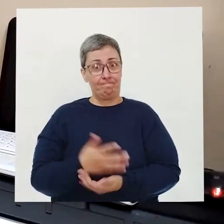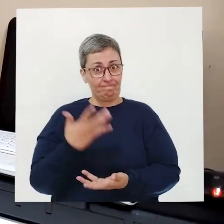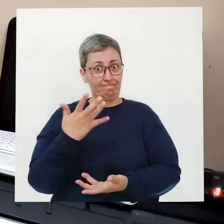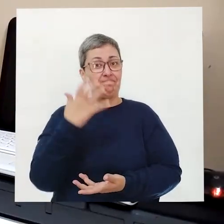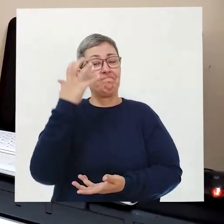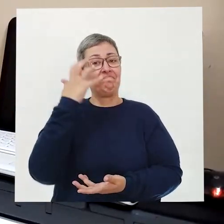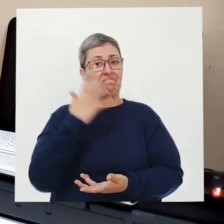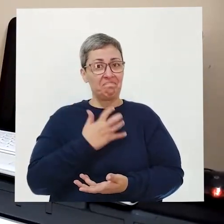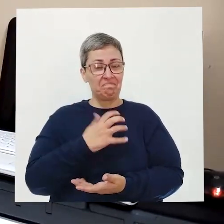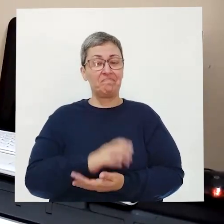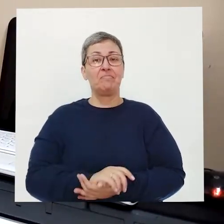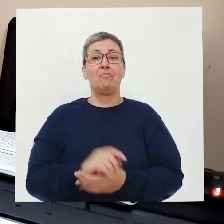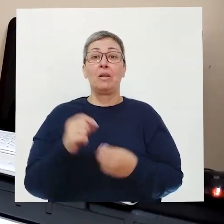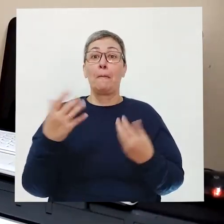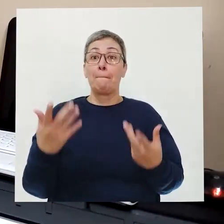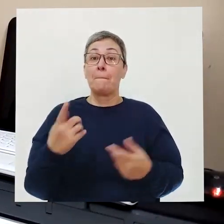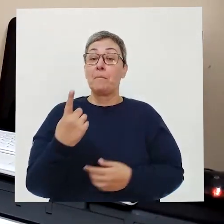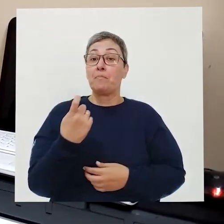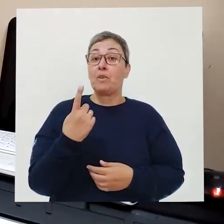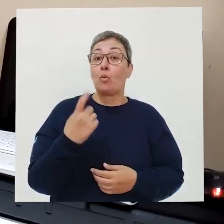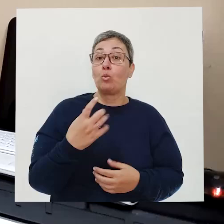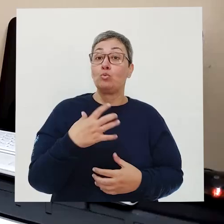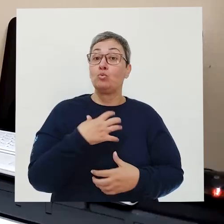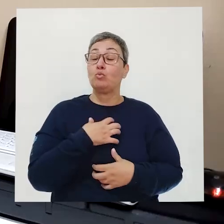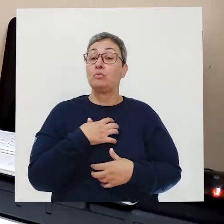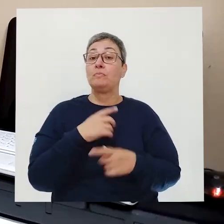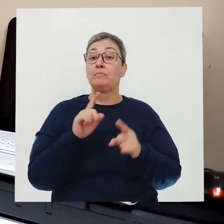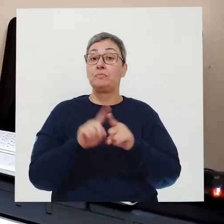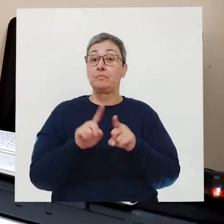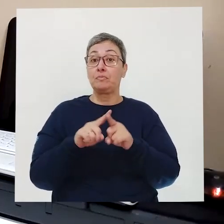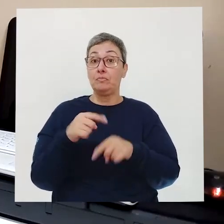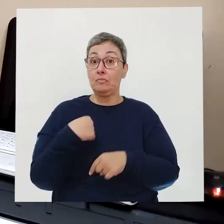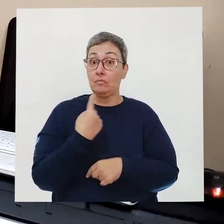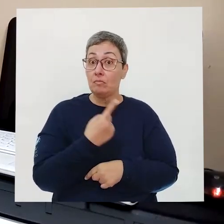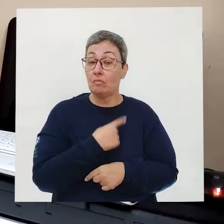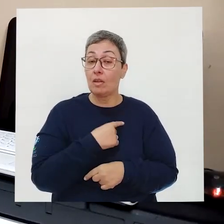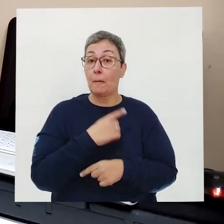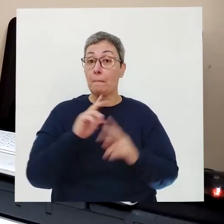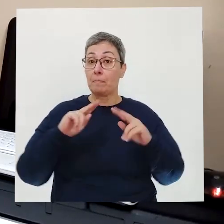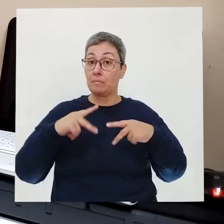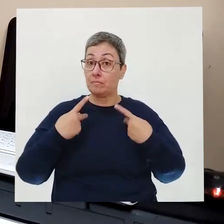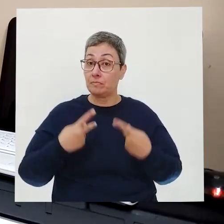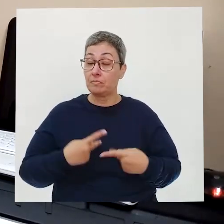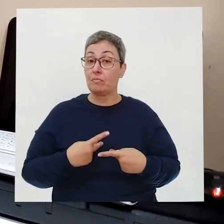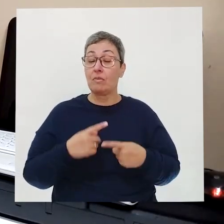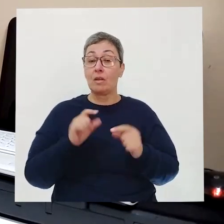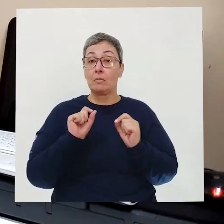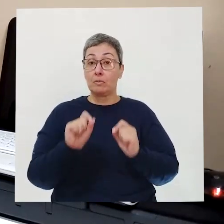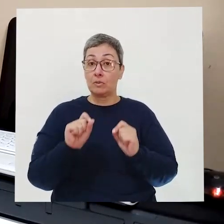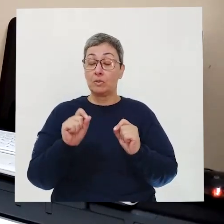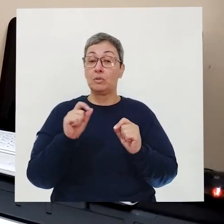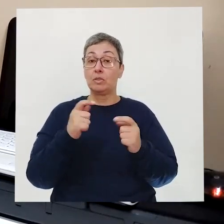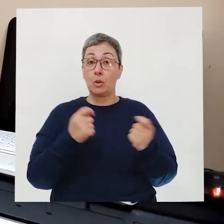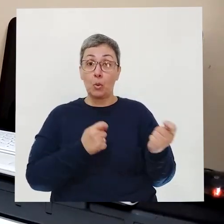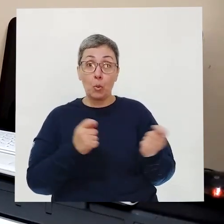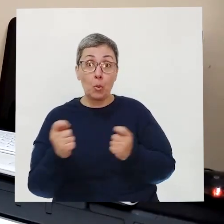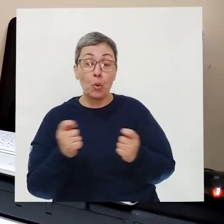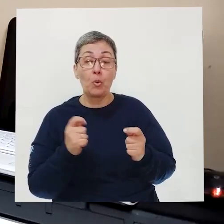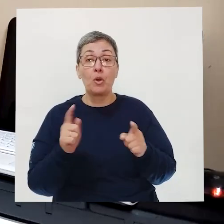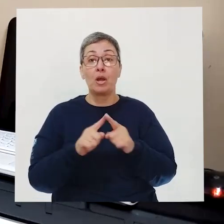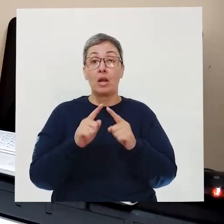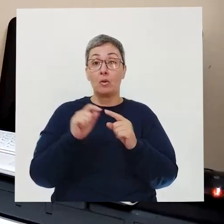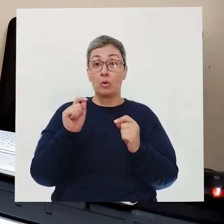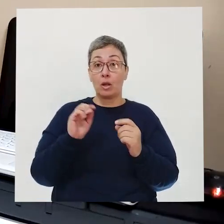Isso é muito sério, gente. A única forma de nós, seres humanos, não permitirmos esse controle e